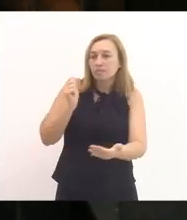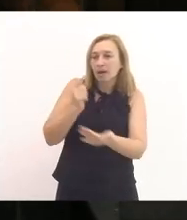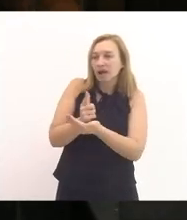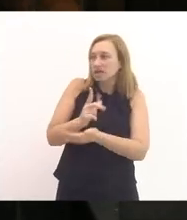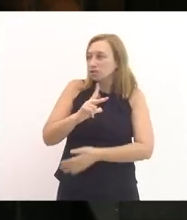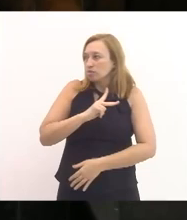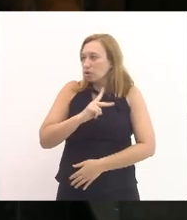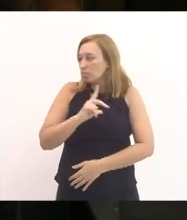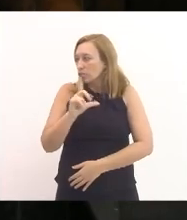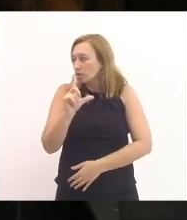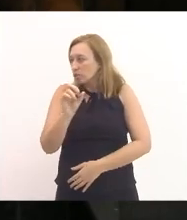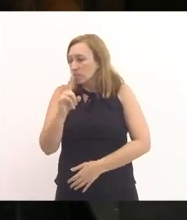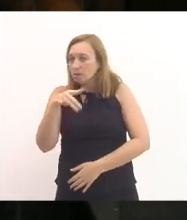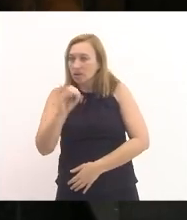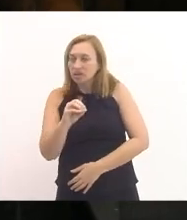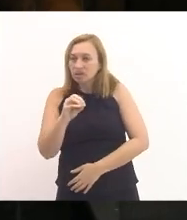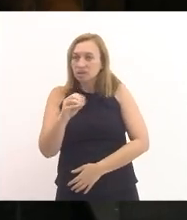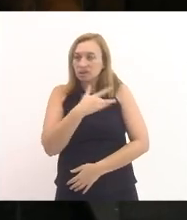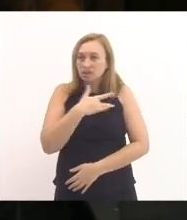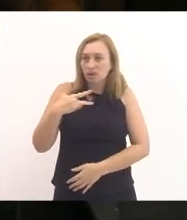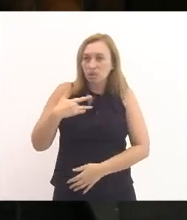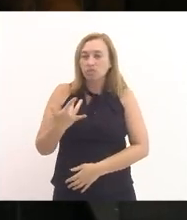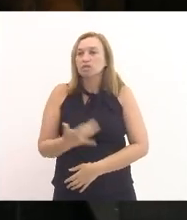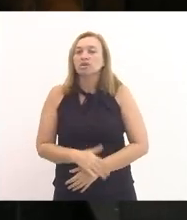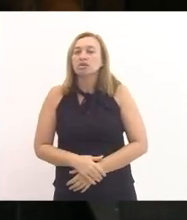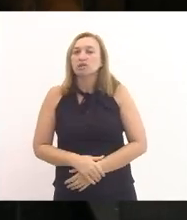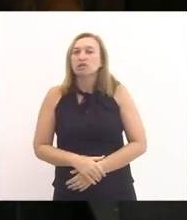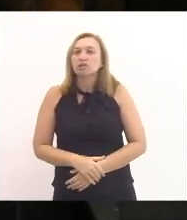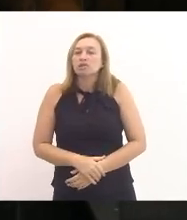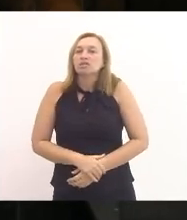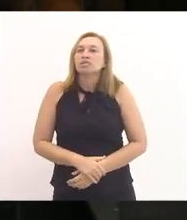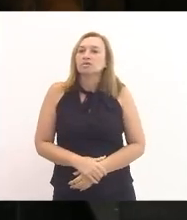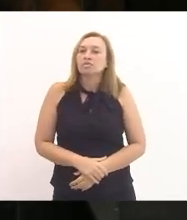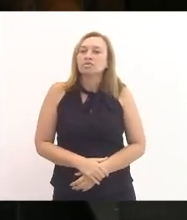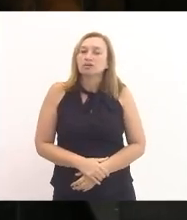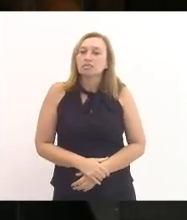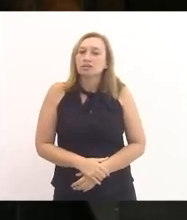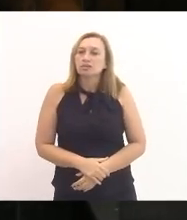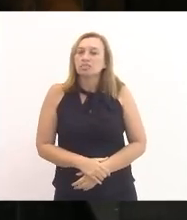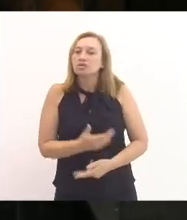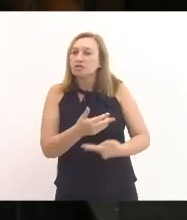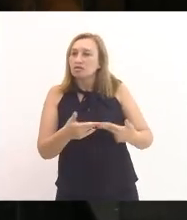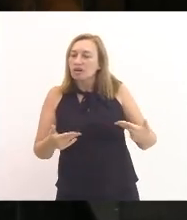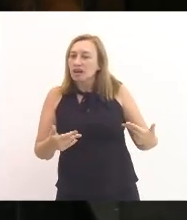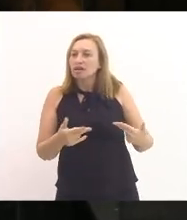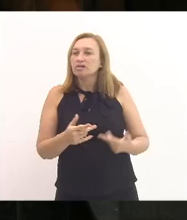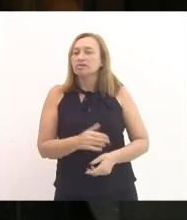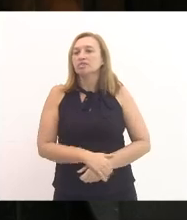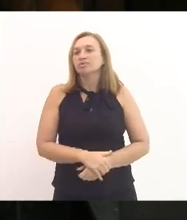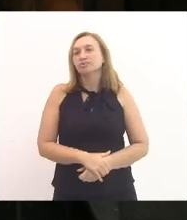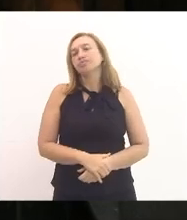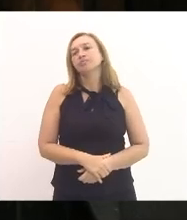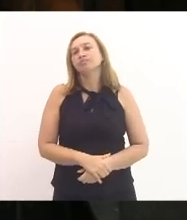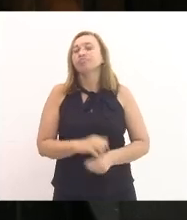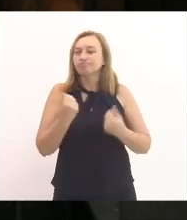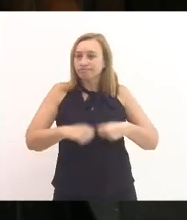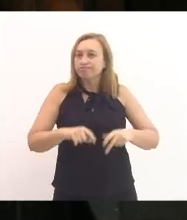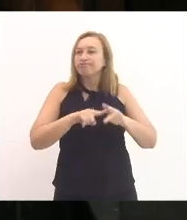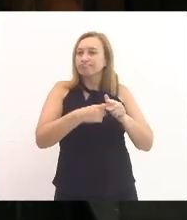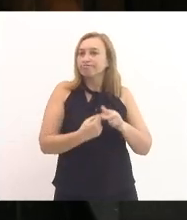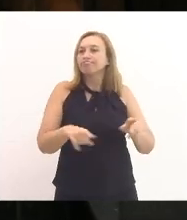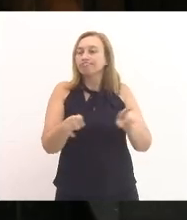saúde e nós temos funções de confiança com os horas remunerações tem que ser corrigido